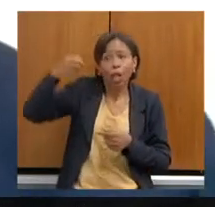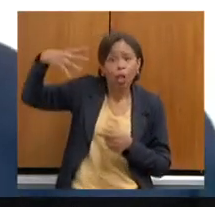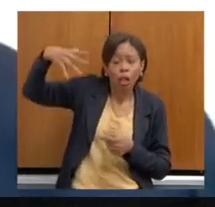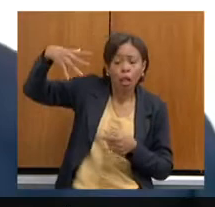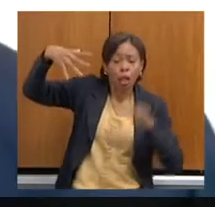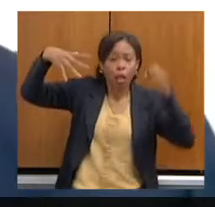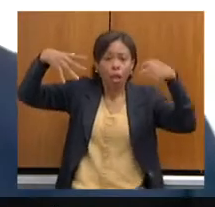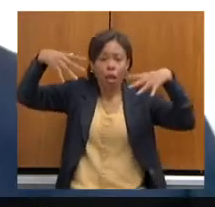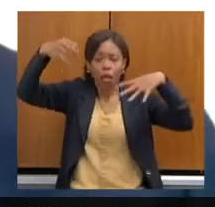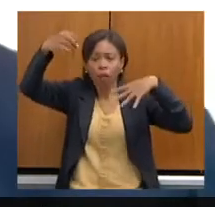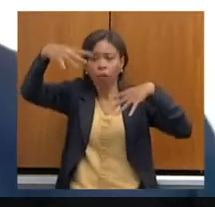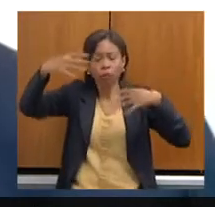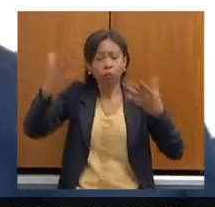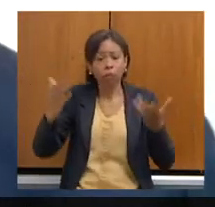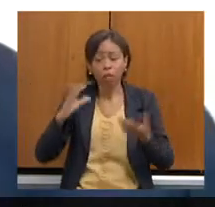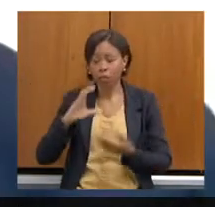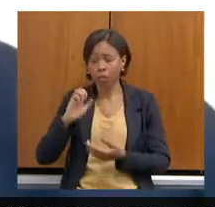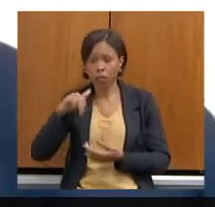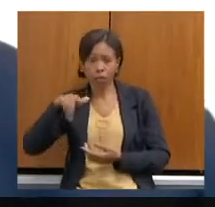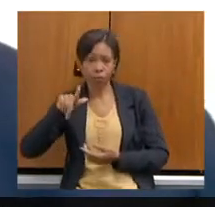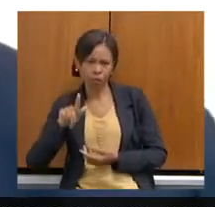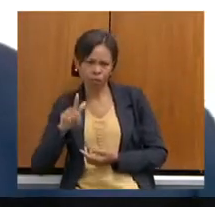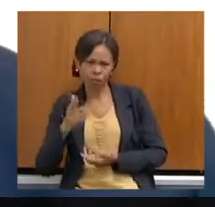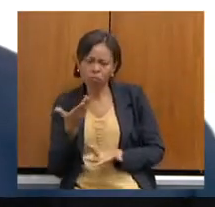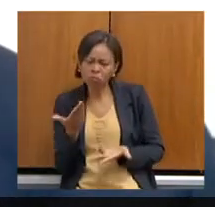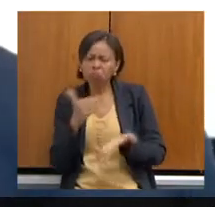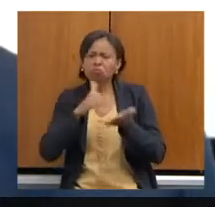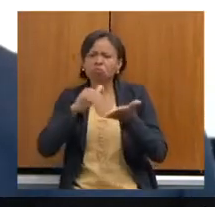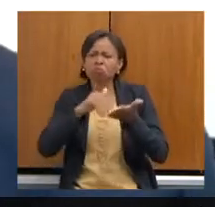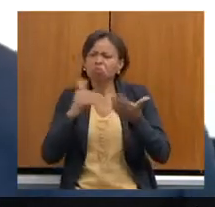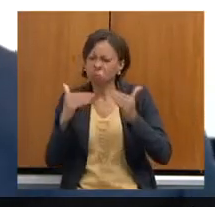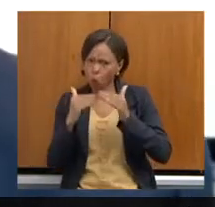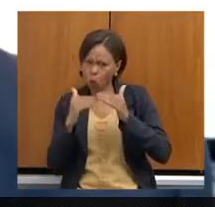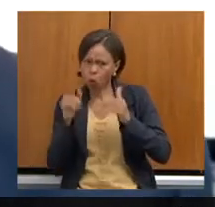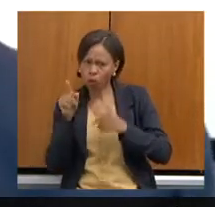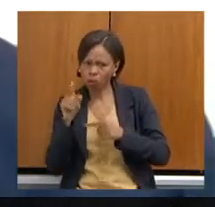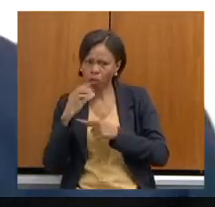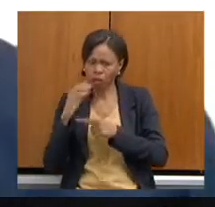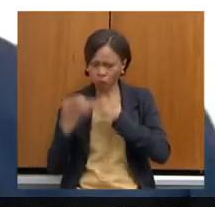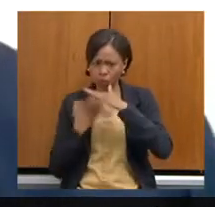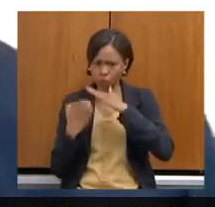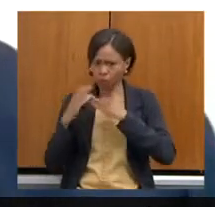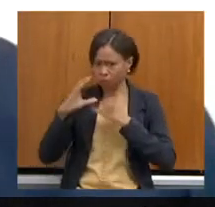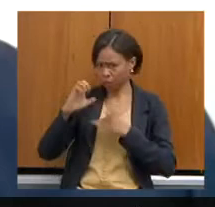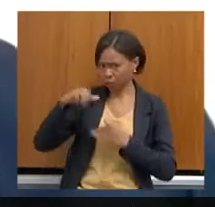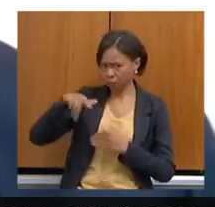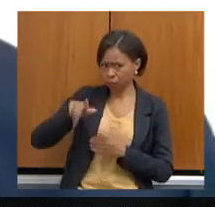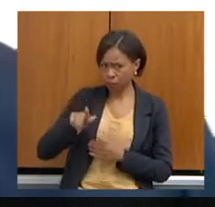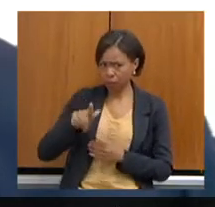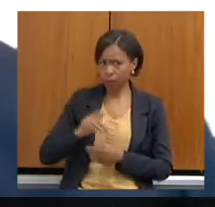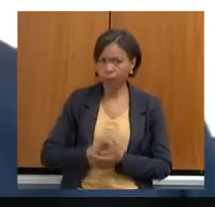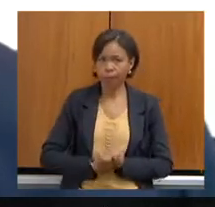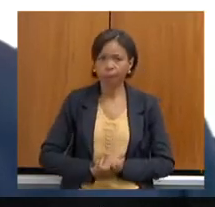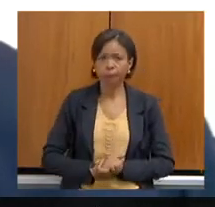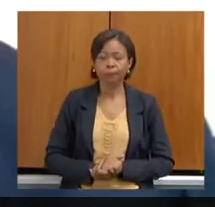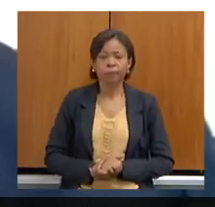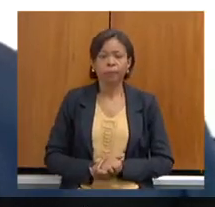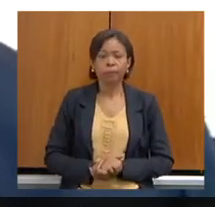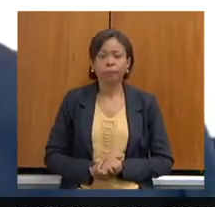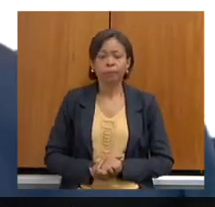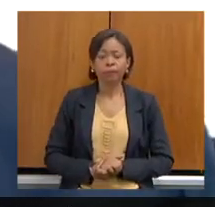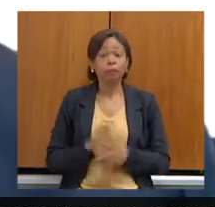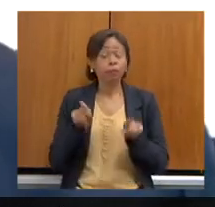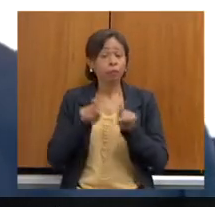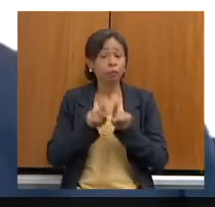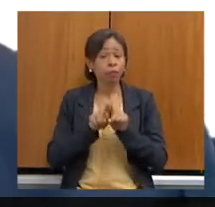luta Então qualquer posição da secretaria se ela tem estudado essa pose a Cemig é a e